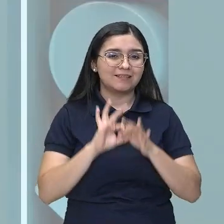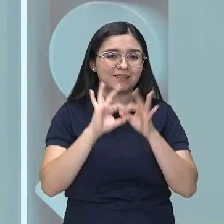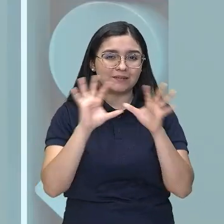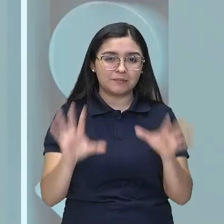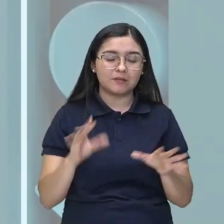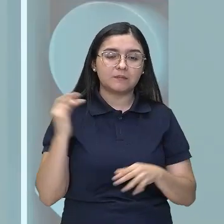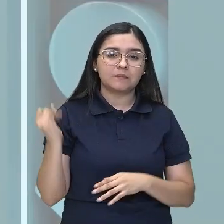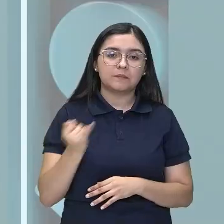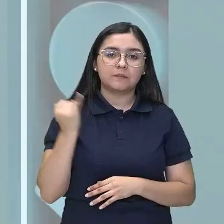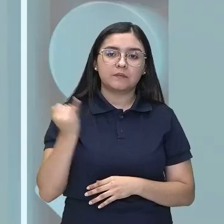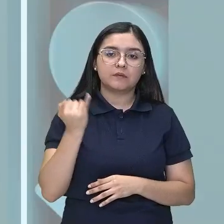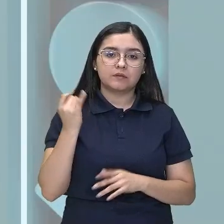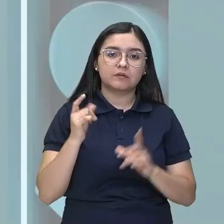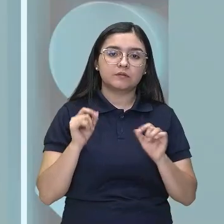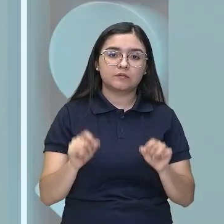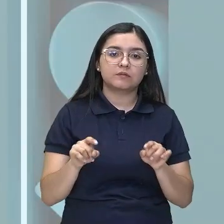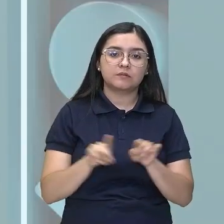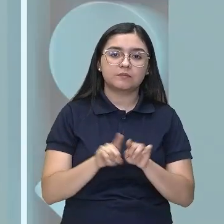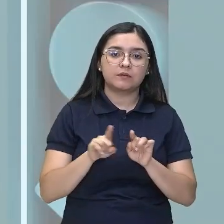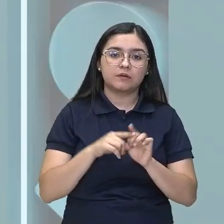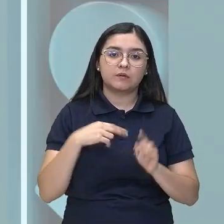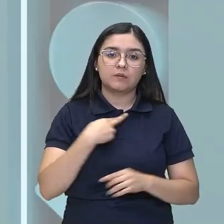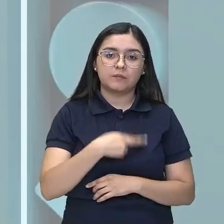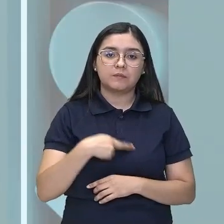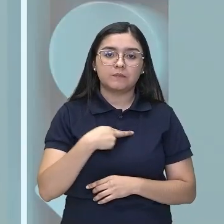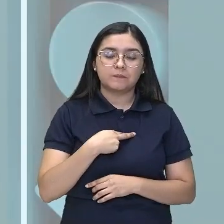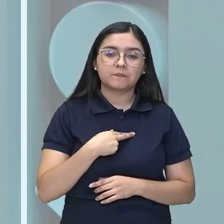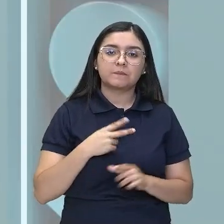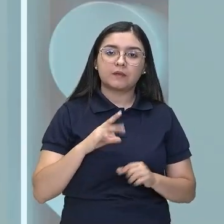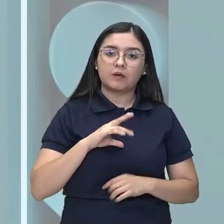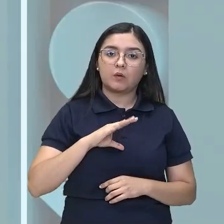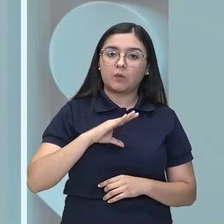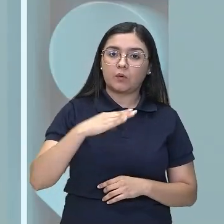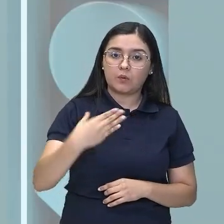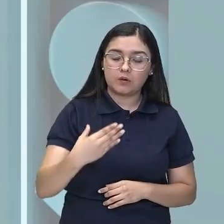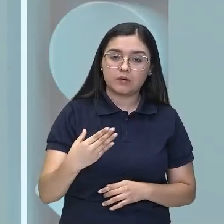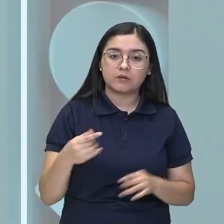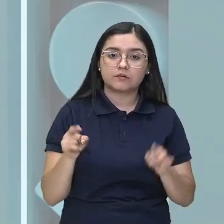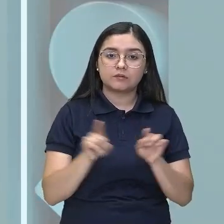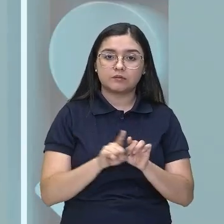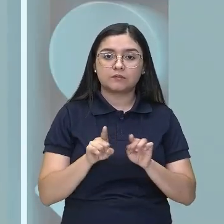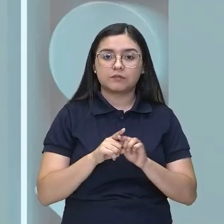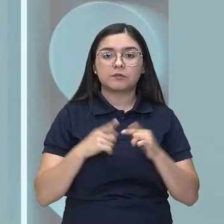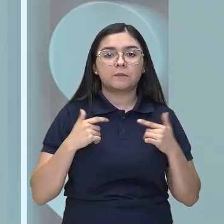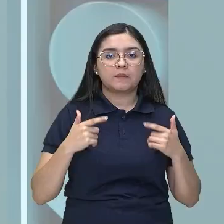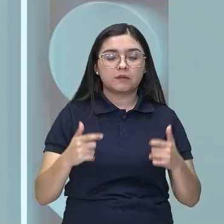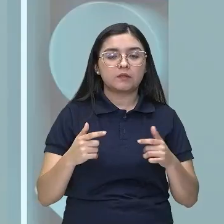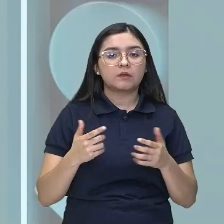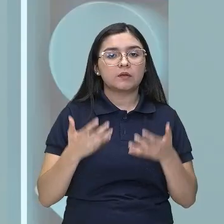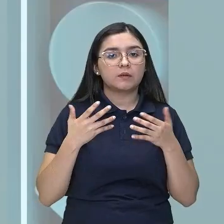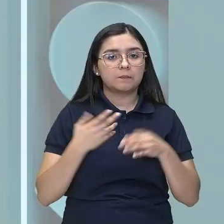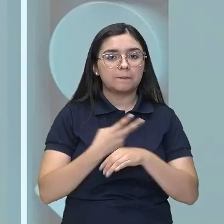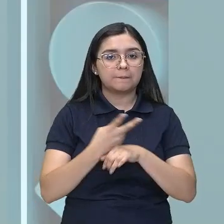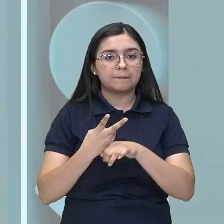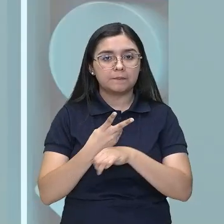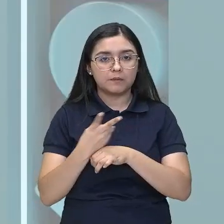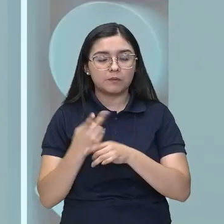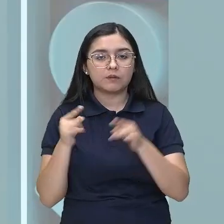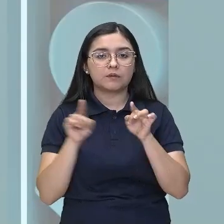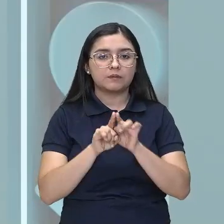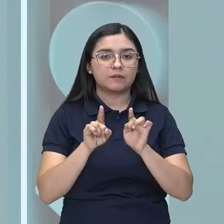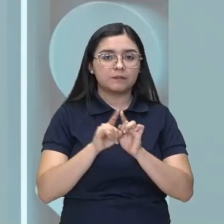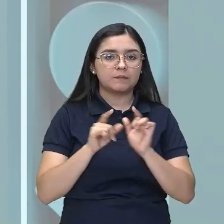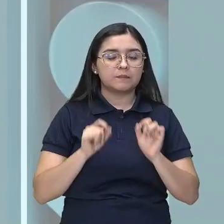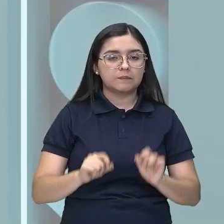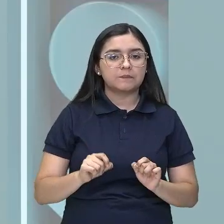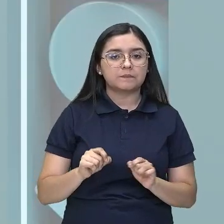muito importante para o romantismo. Por isso essa bravura indômita de quem batalha, de quem busca, de quem tem essa